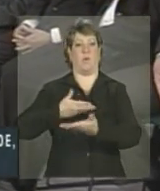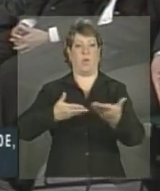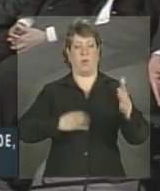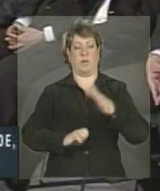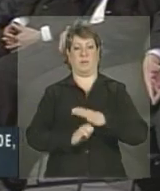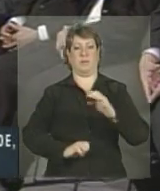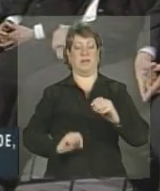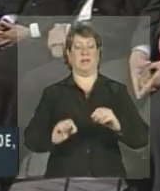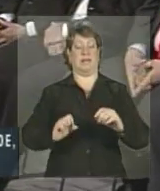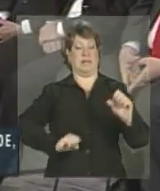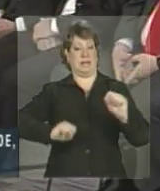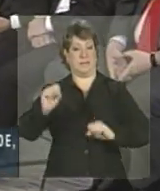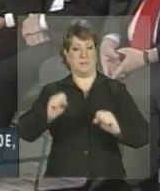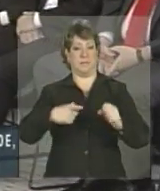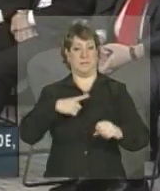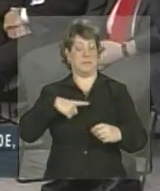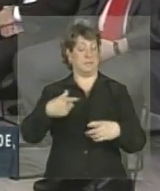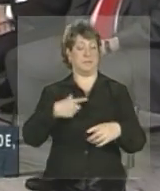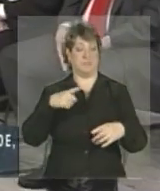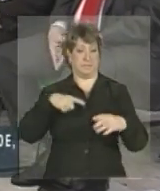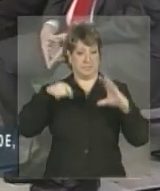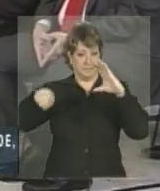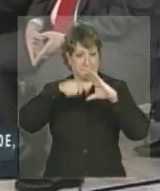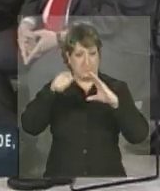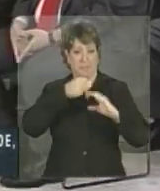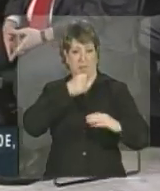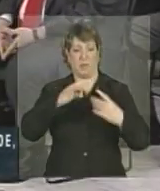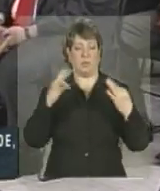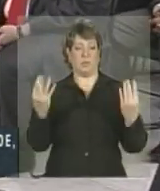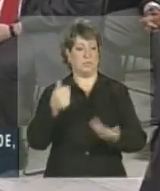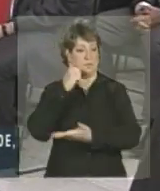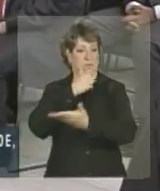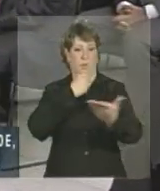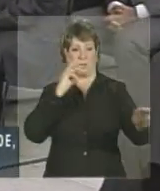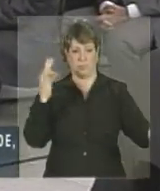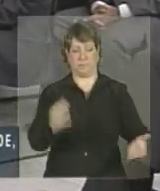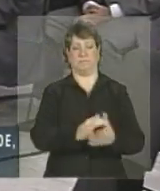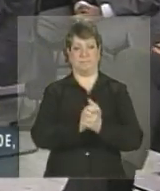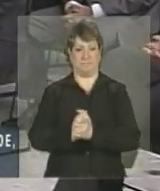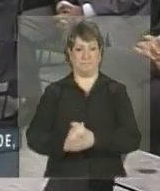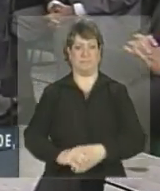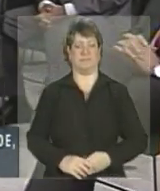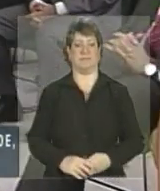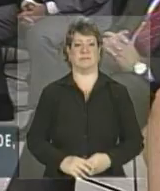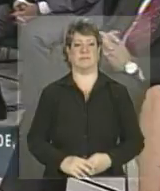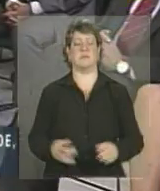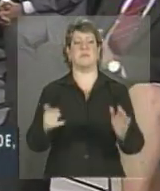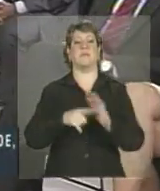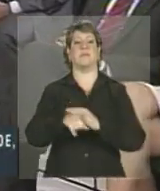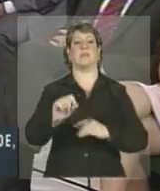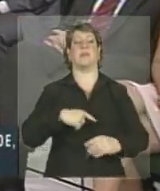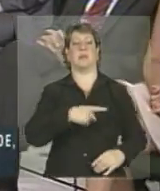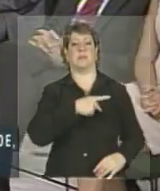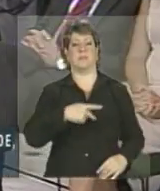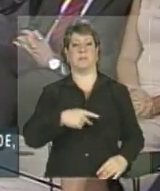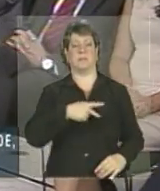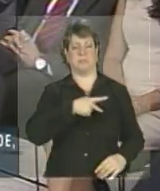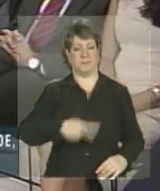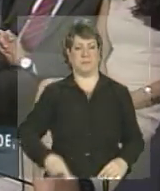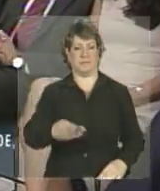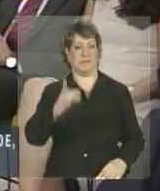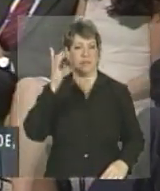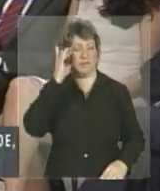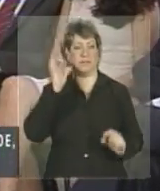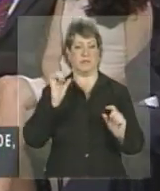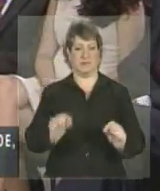servidores e servidoras. Presidenta, queria... Tarefa, né, prefeito Kassab, de